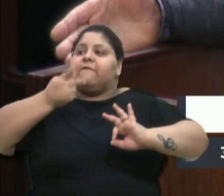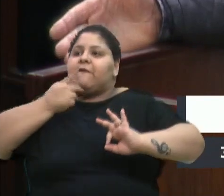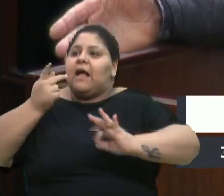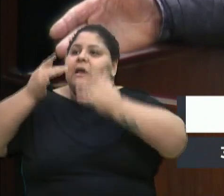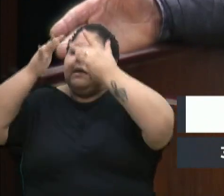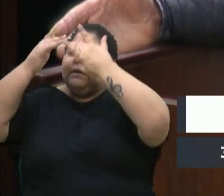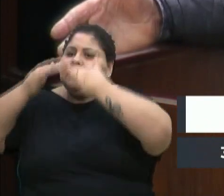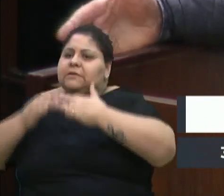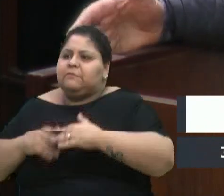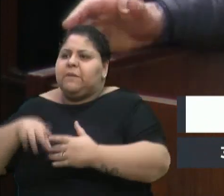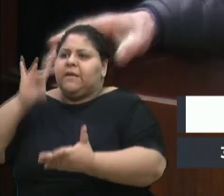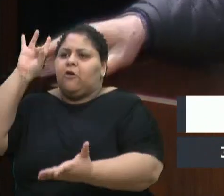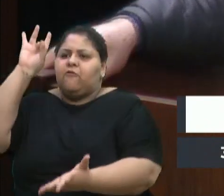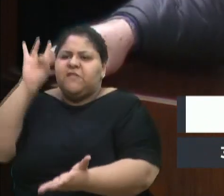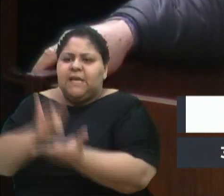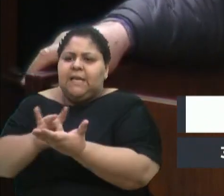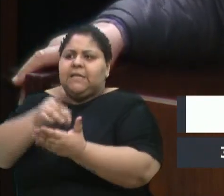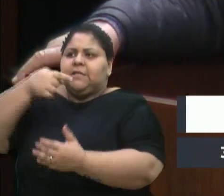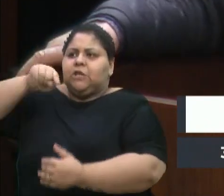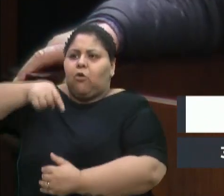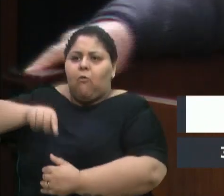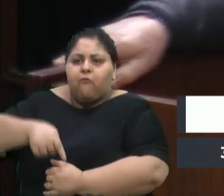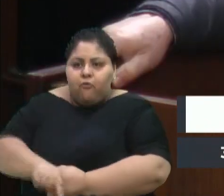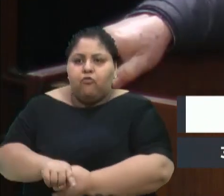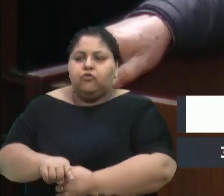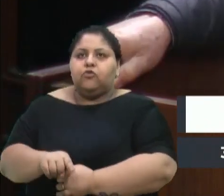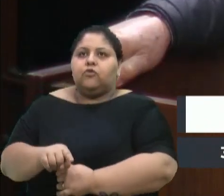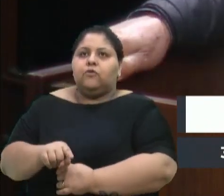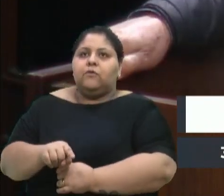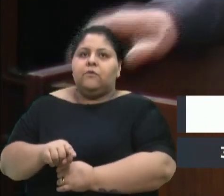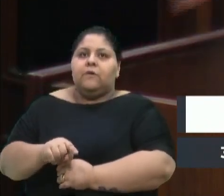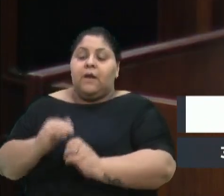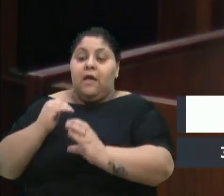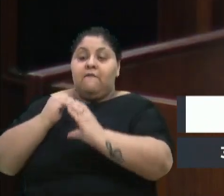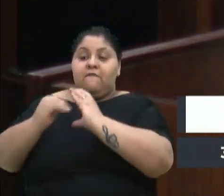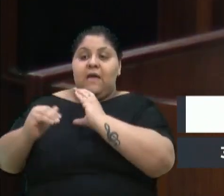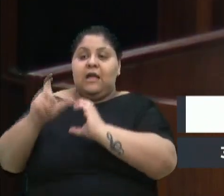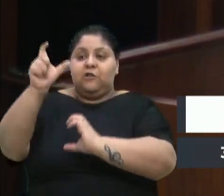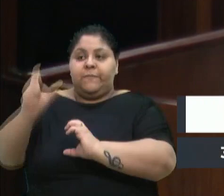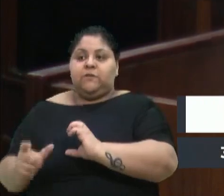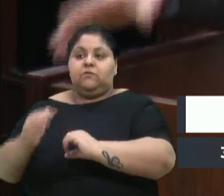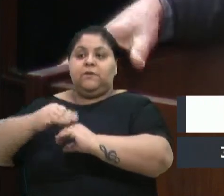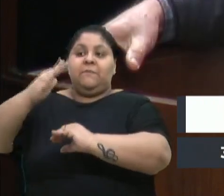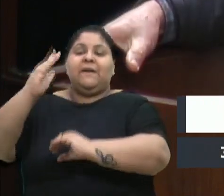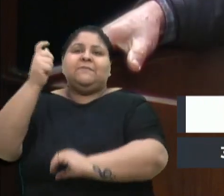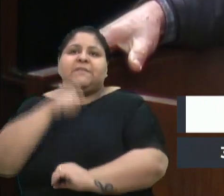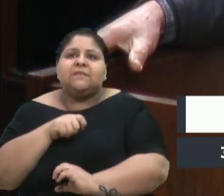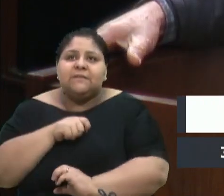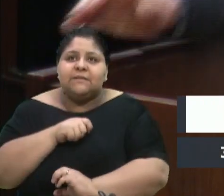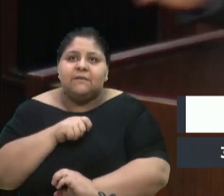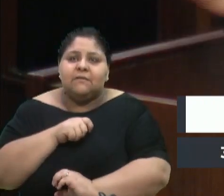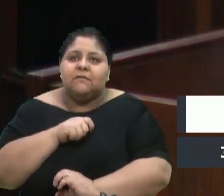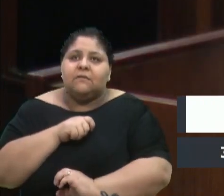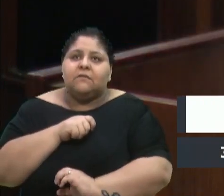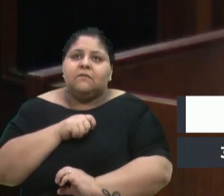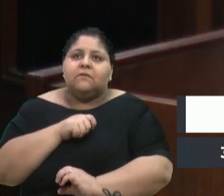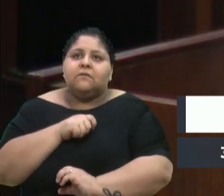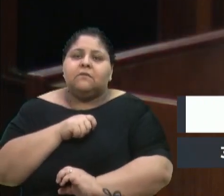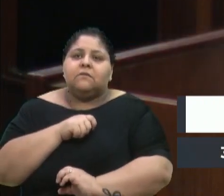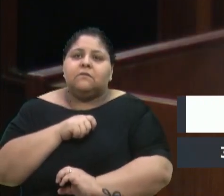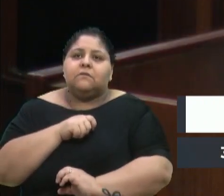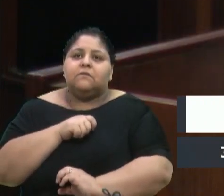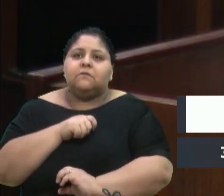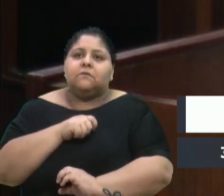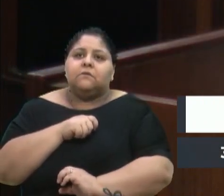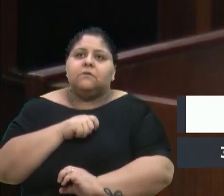ainda. Como é que a gente vai oferecer produto em oferta, em abundância, se a produção,